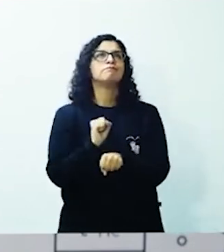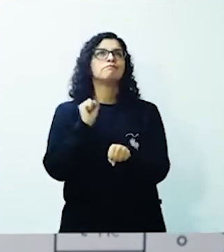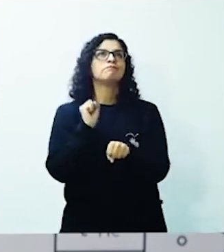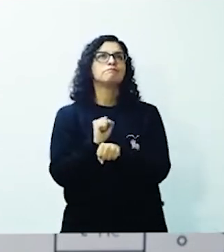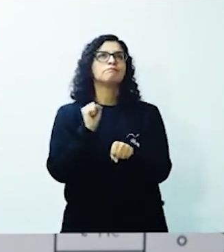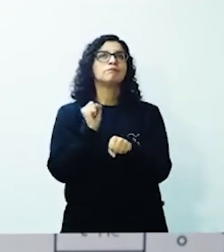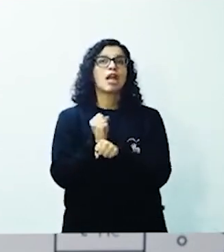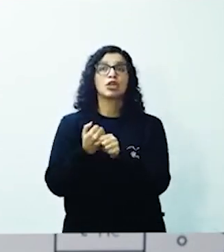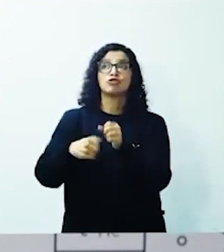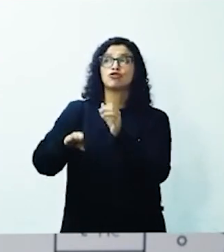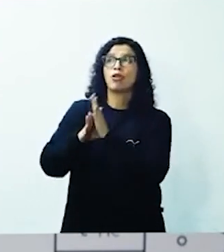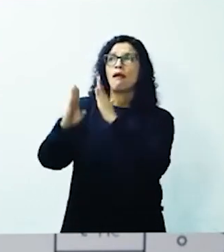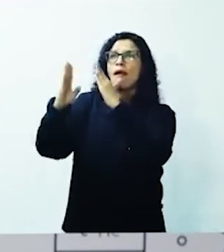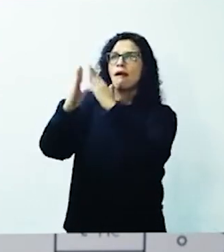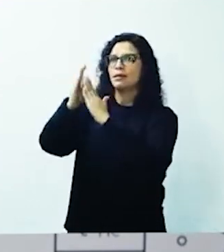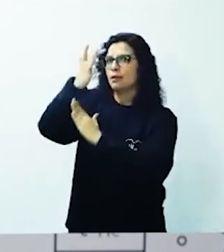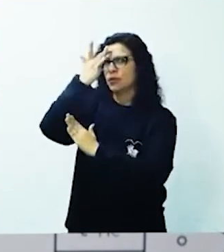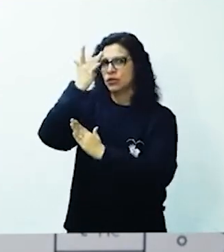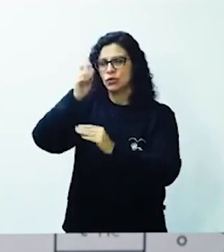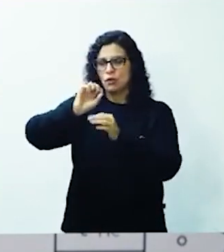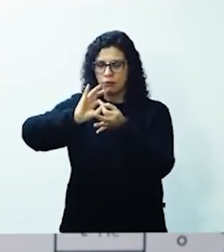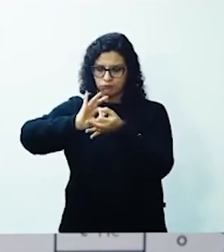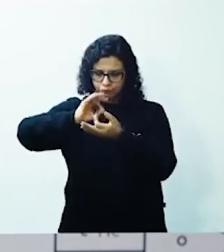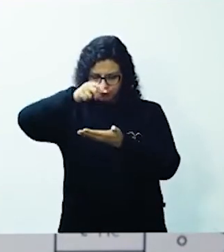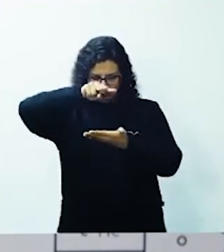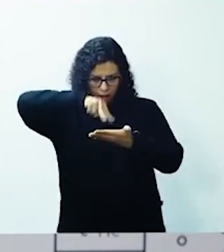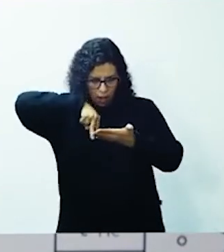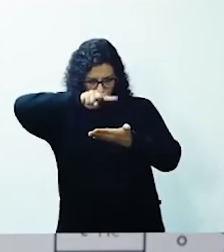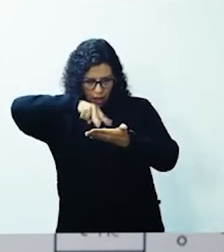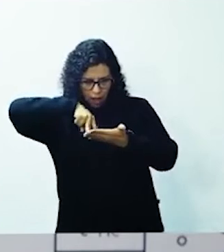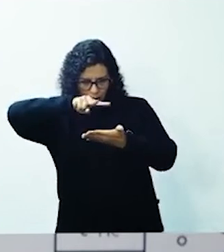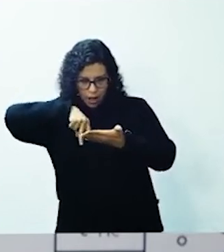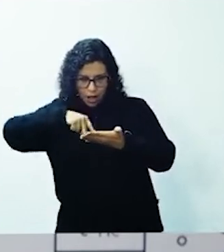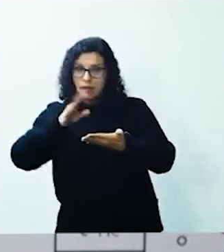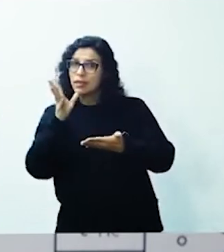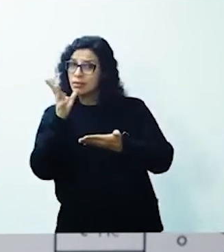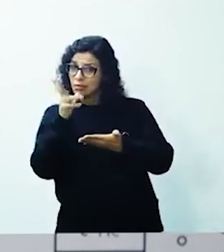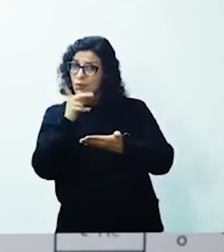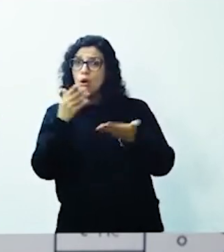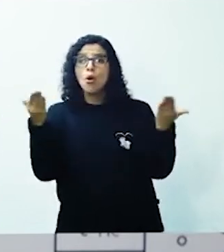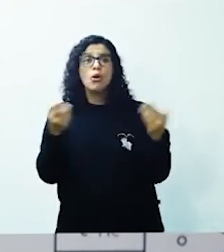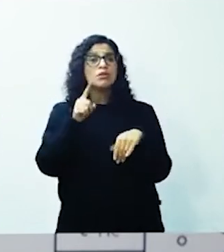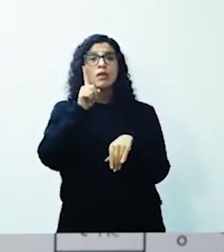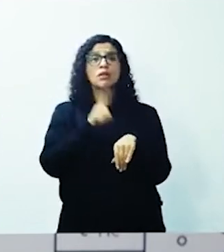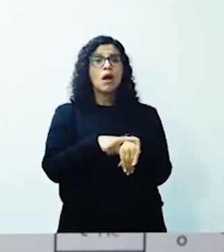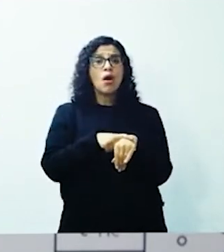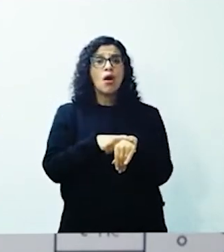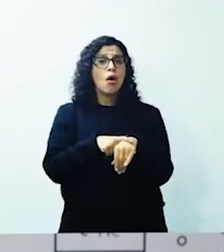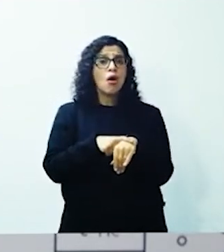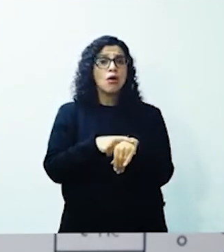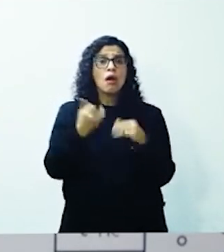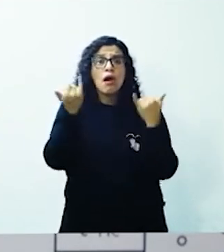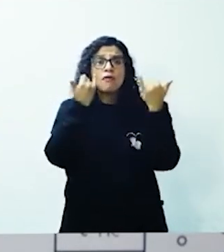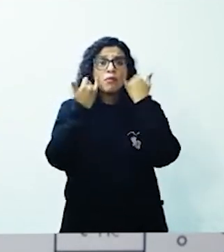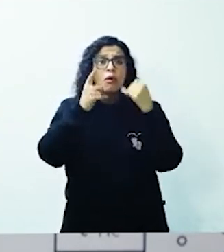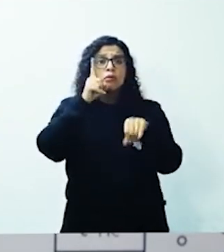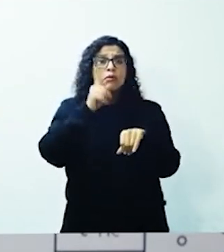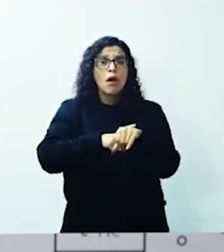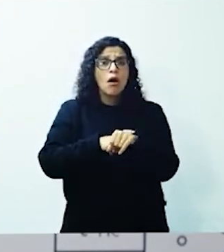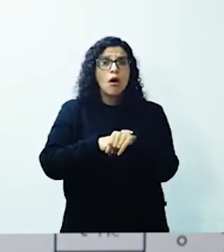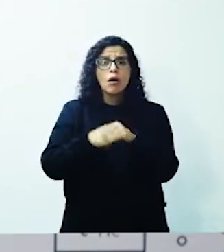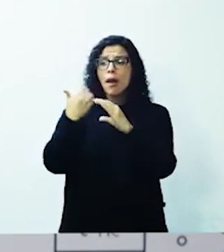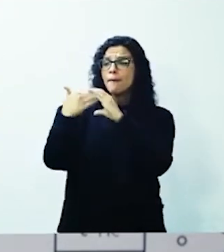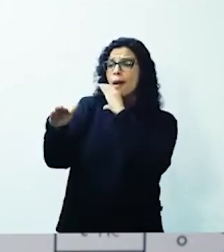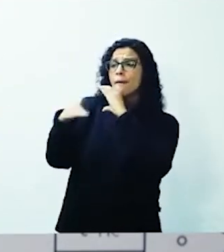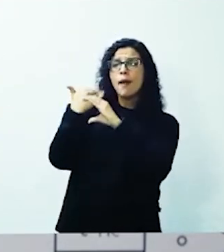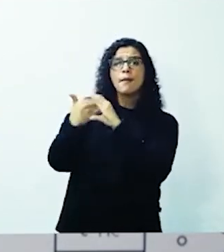na pessoa. Então, ia os dias para isso acontecer. E hoje não. Hoje você fica sabendo ali como a pessoa